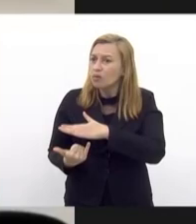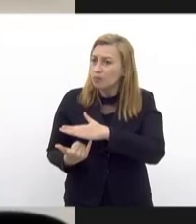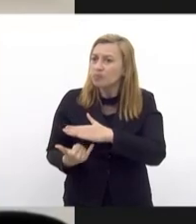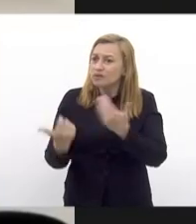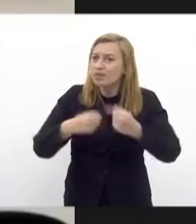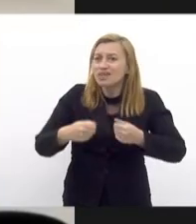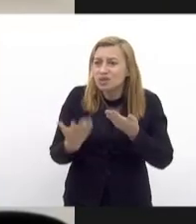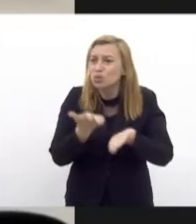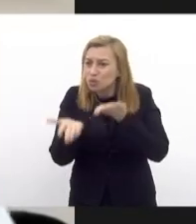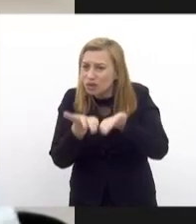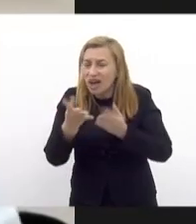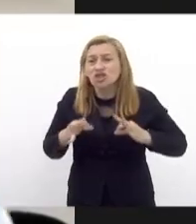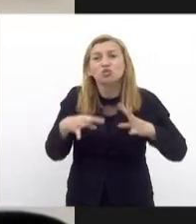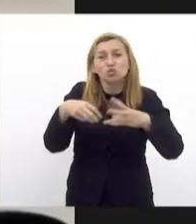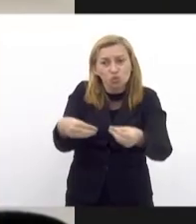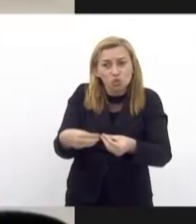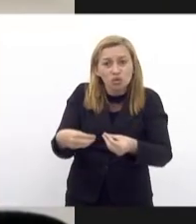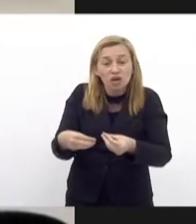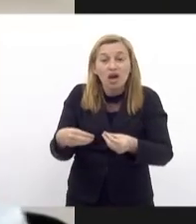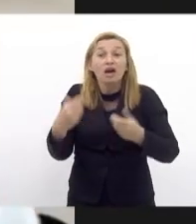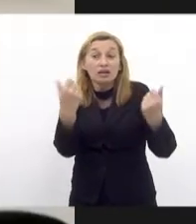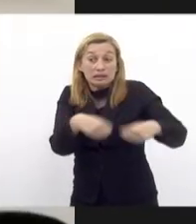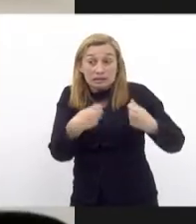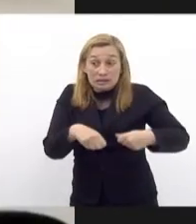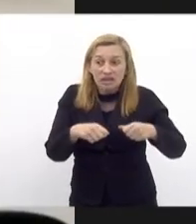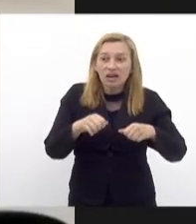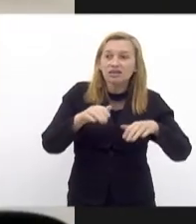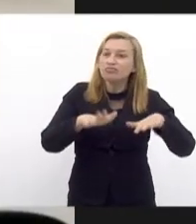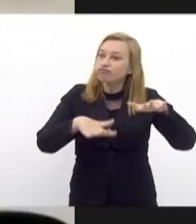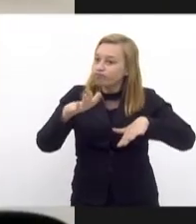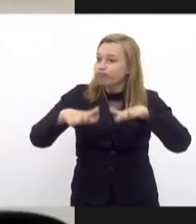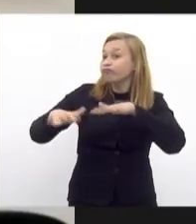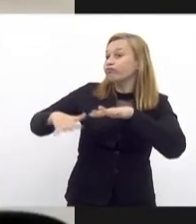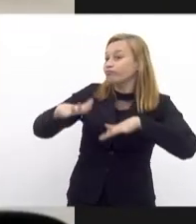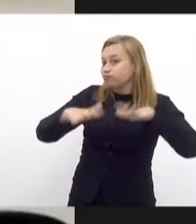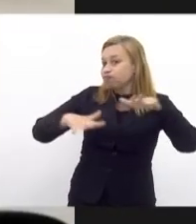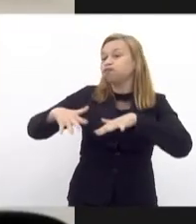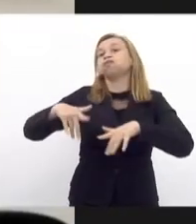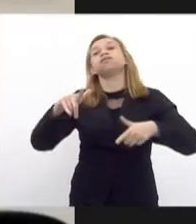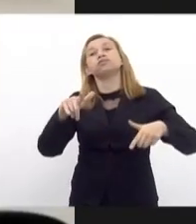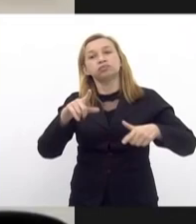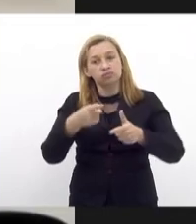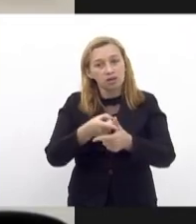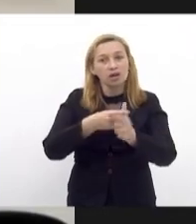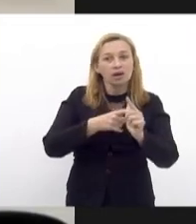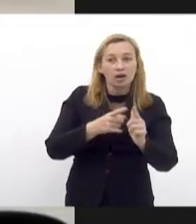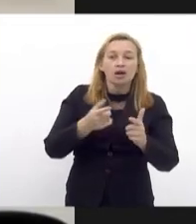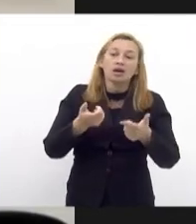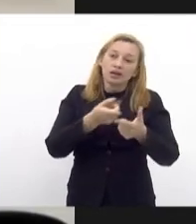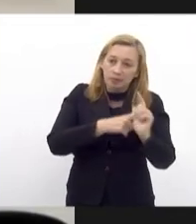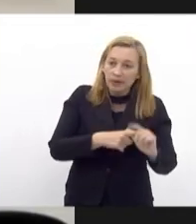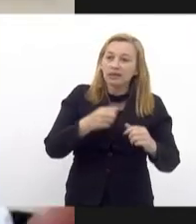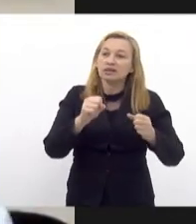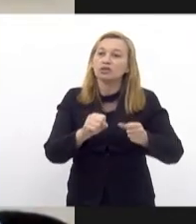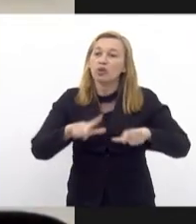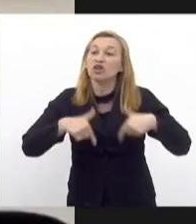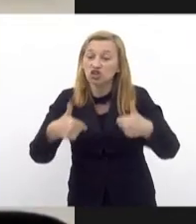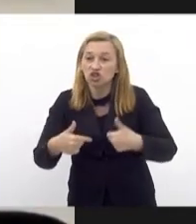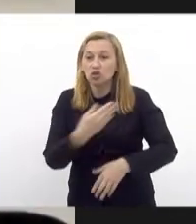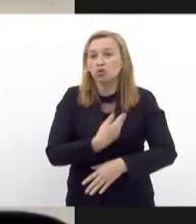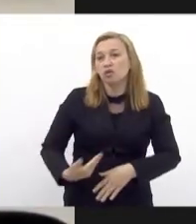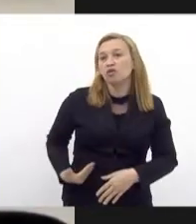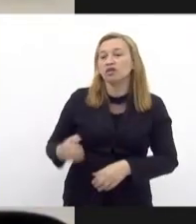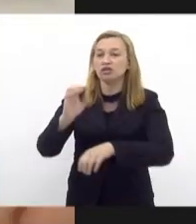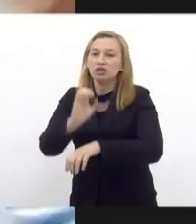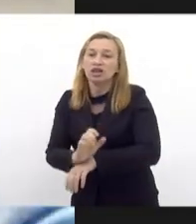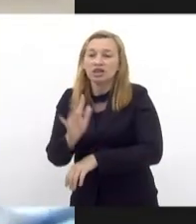têm que cuidar disso, porque as necessidades são muito variadas e dependem da atividade do governo do Estado, do governo municipal,